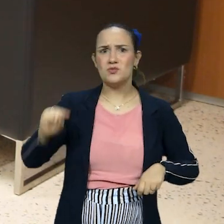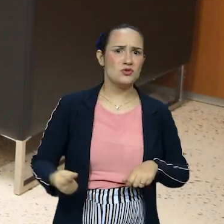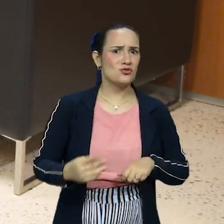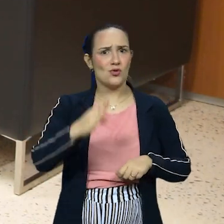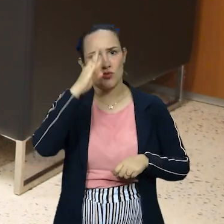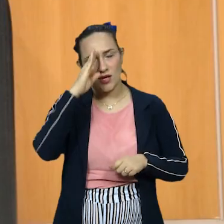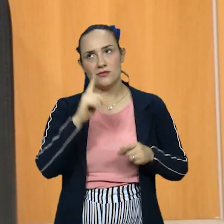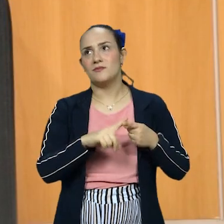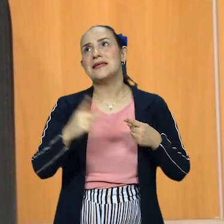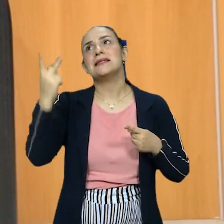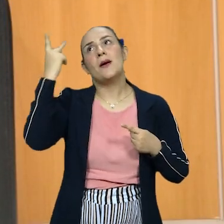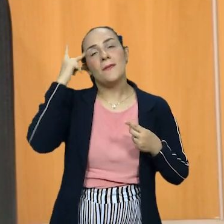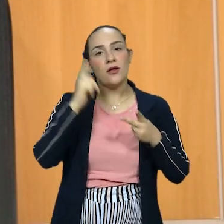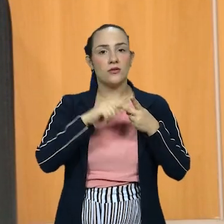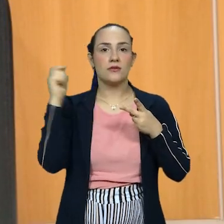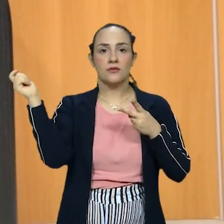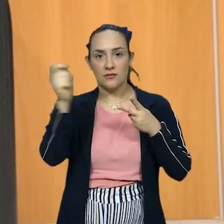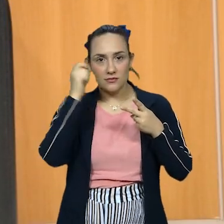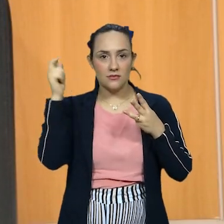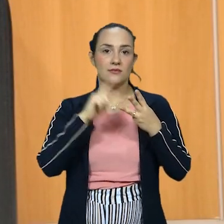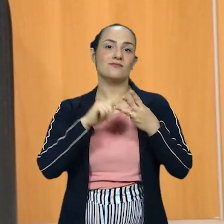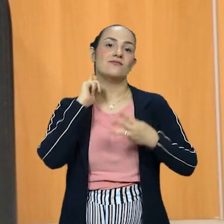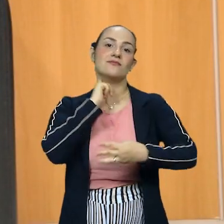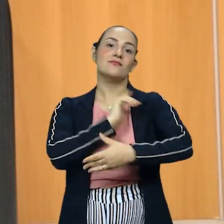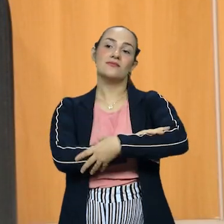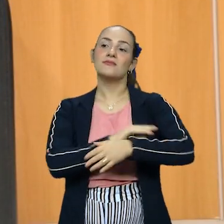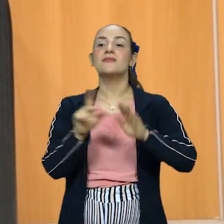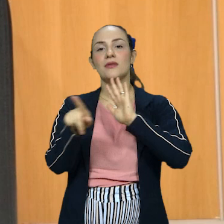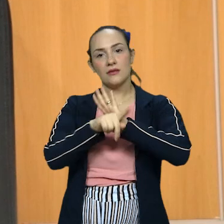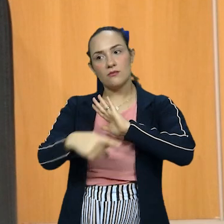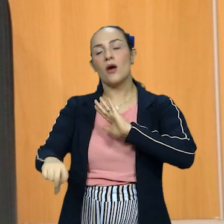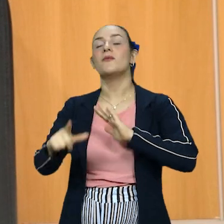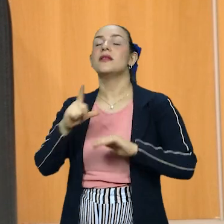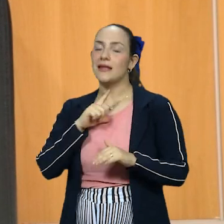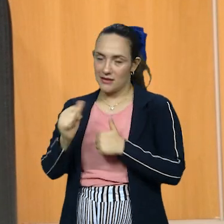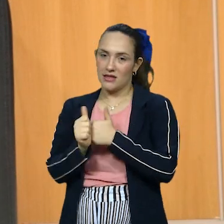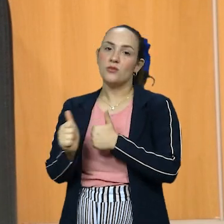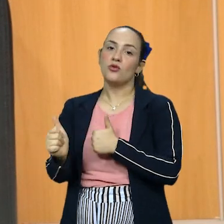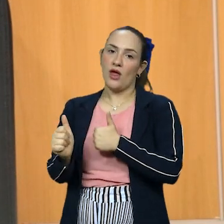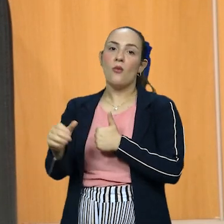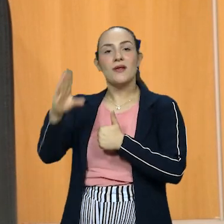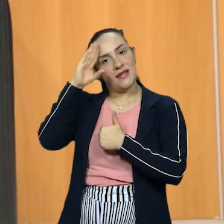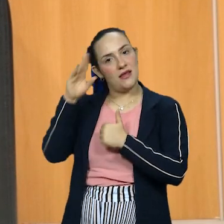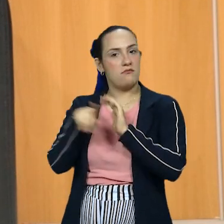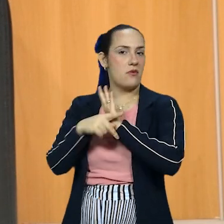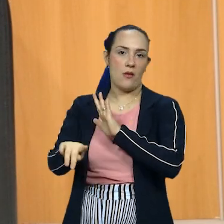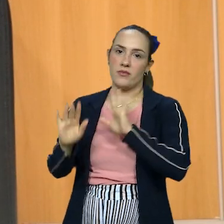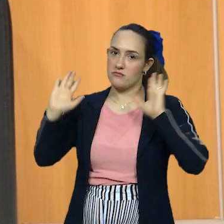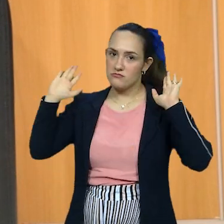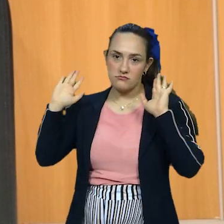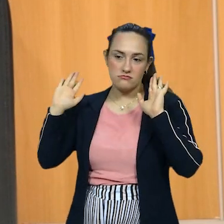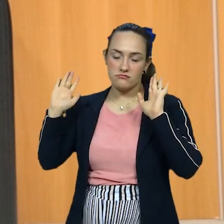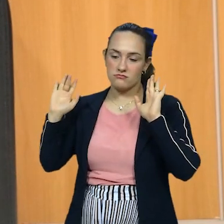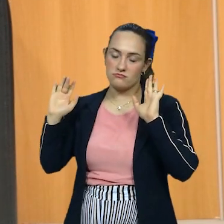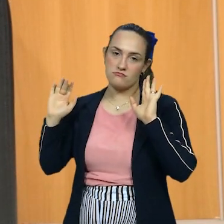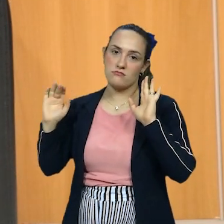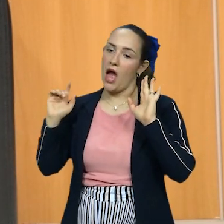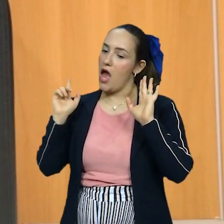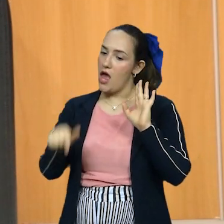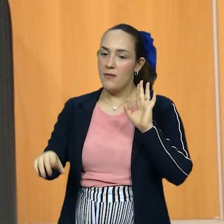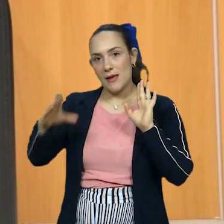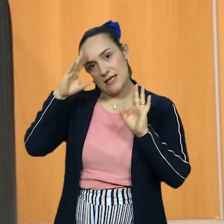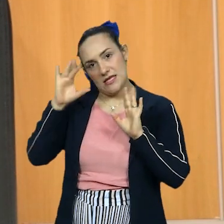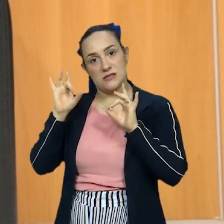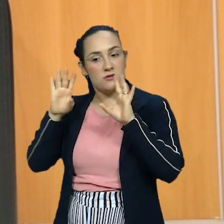é São Paulo, Rio Grande do Sul e Minas Gerais, que eles têm os tribunais militares. Né? São esses 3 estados,